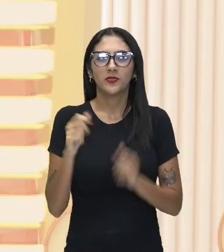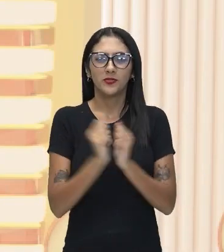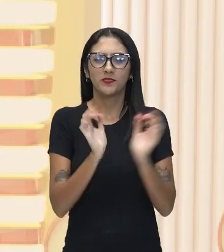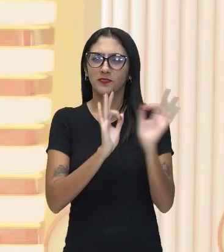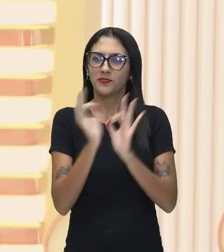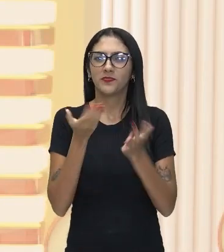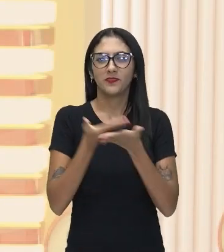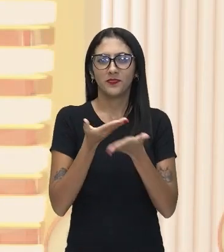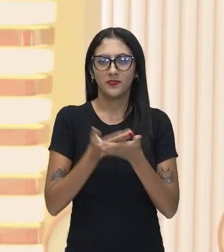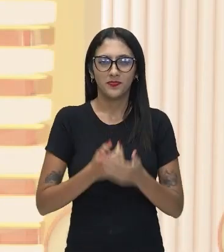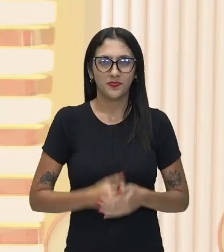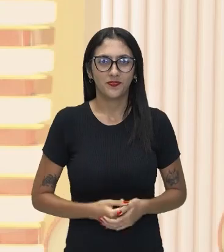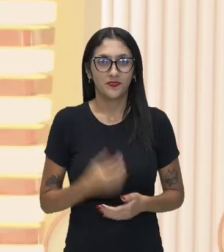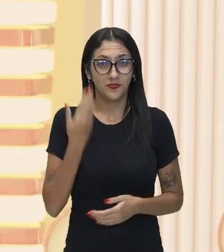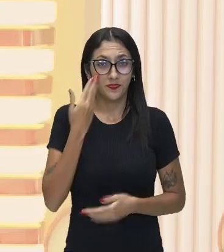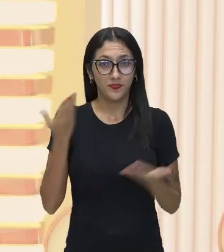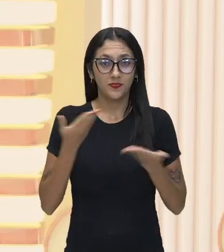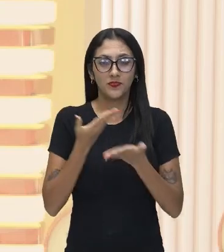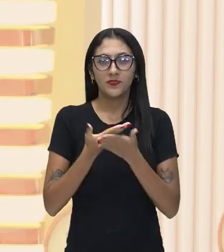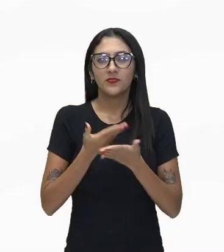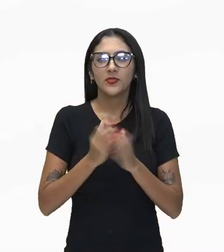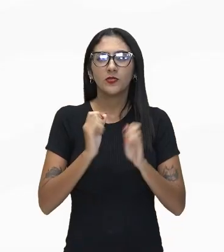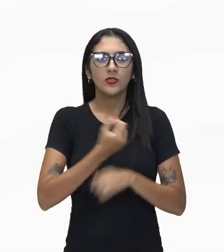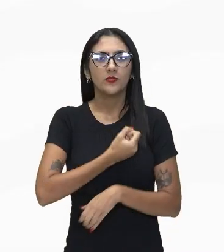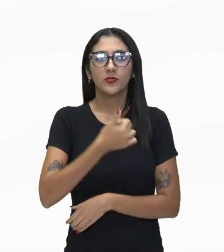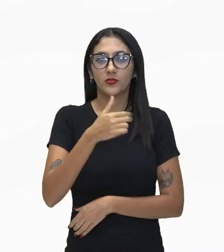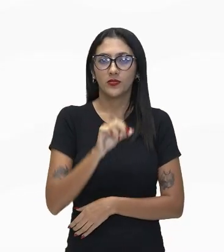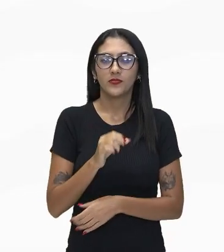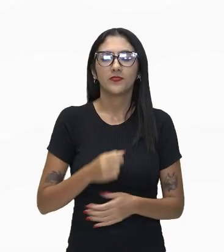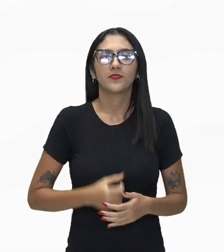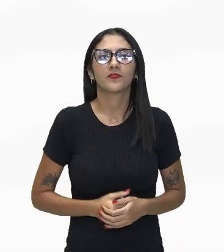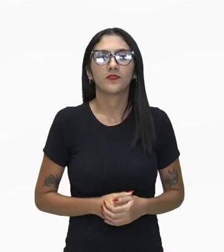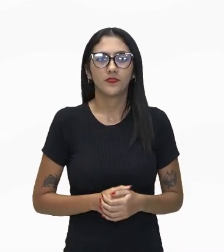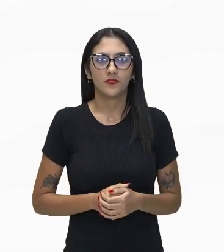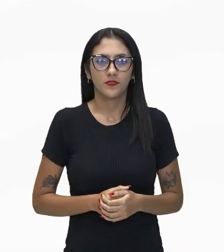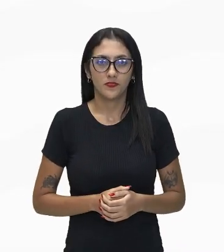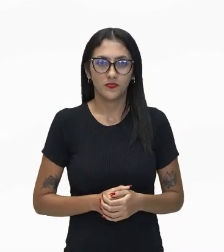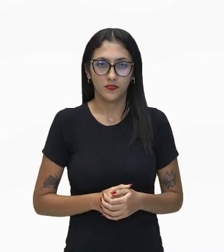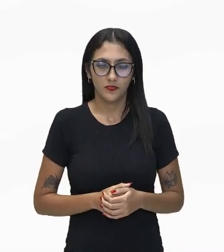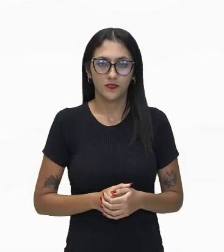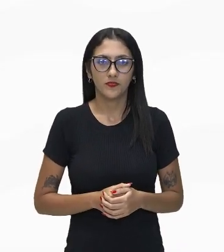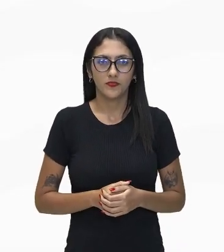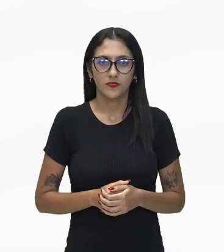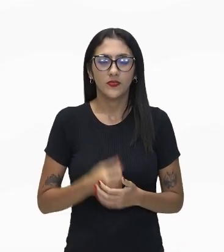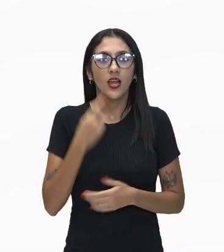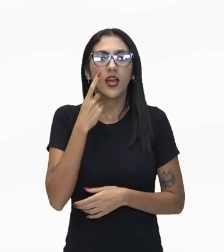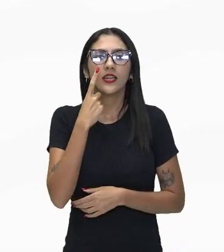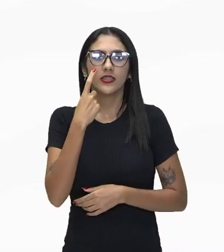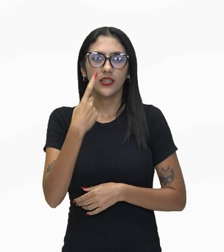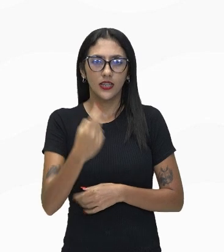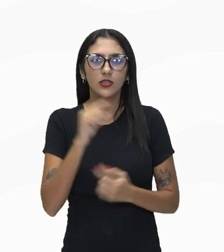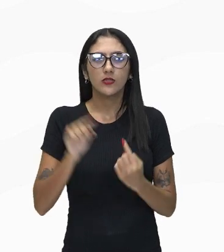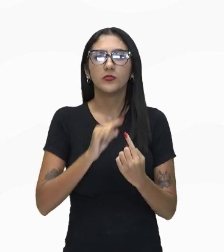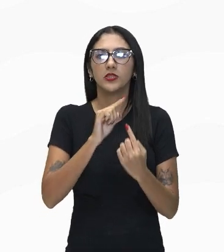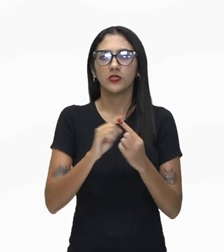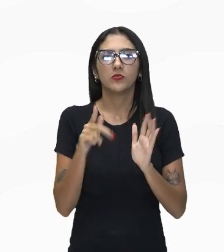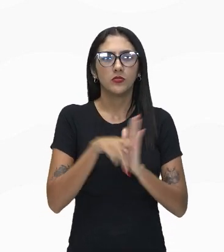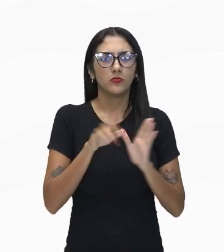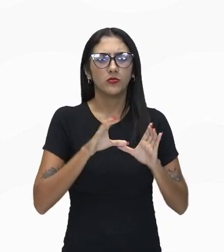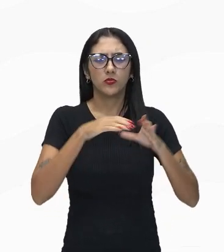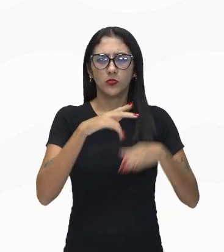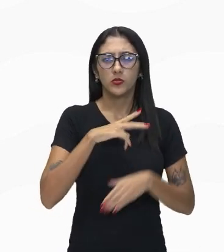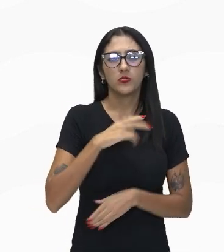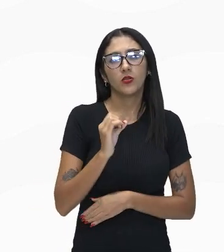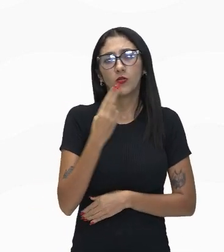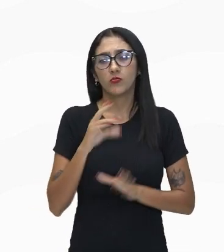nessa aula. Vamos ver o que teremos na aula de número 10 como objeto de conhecimento. Trajetórias e interesses pessoais e coletivos dos jovens